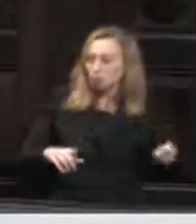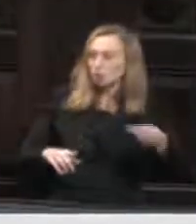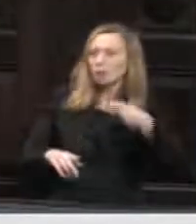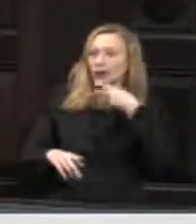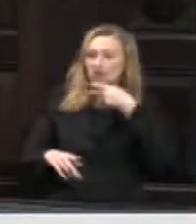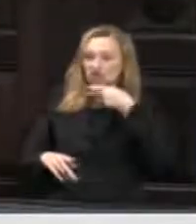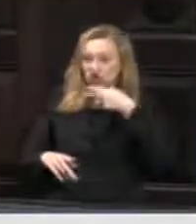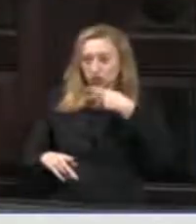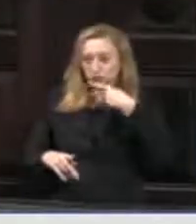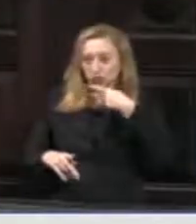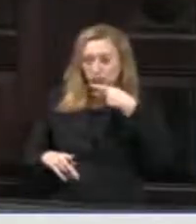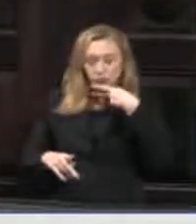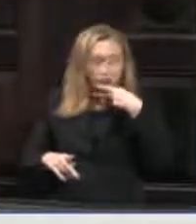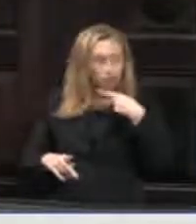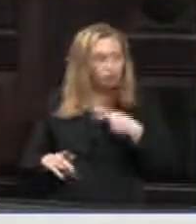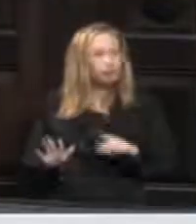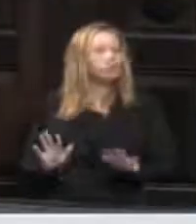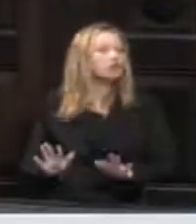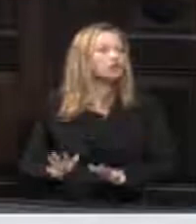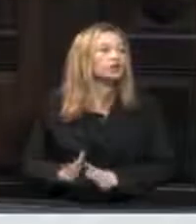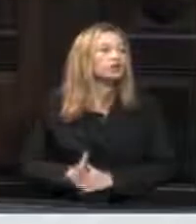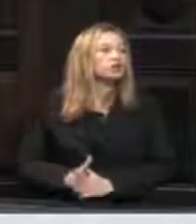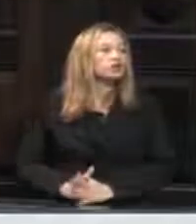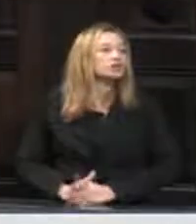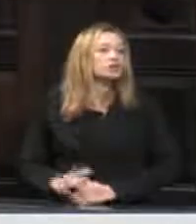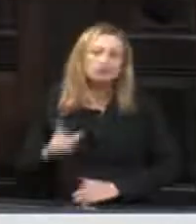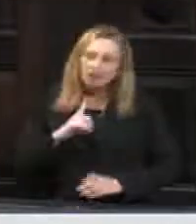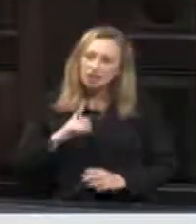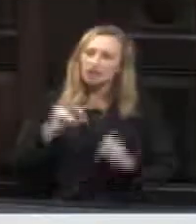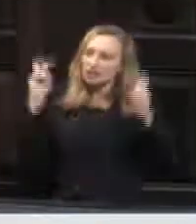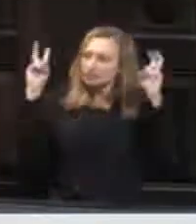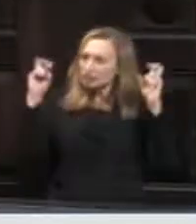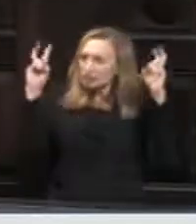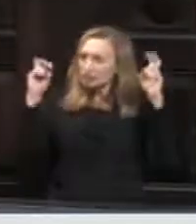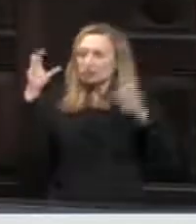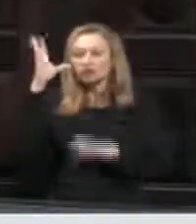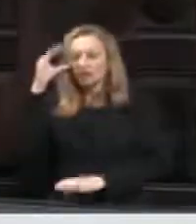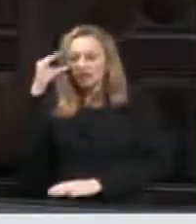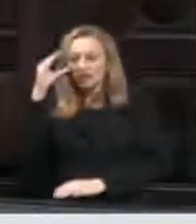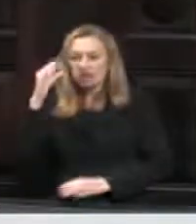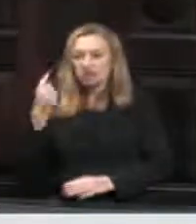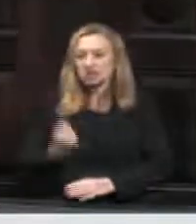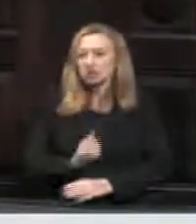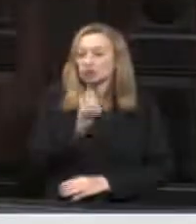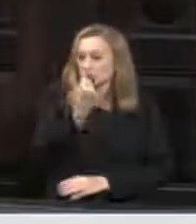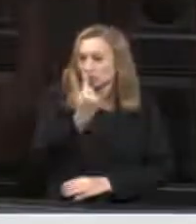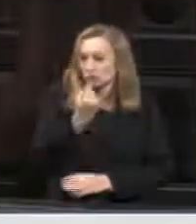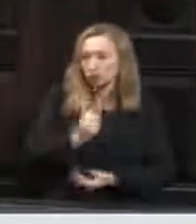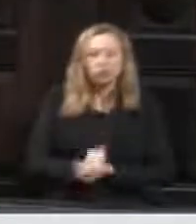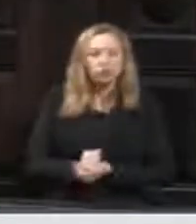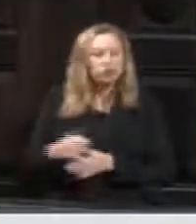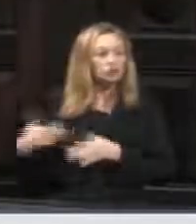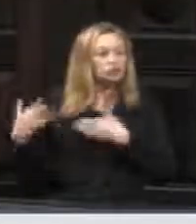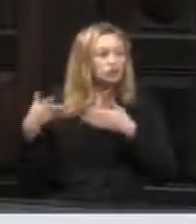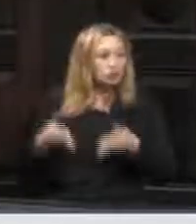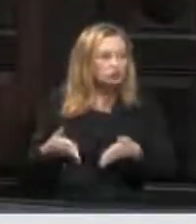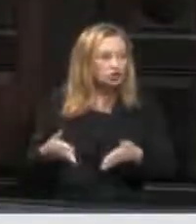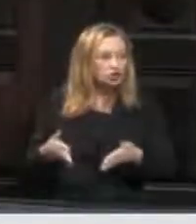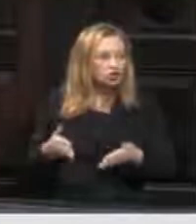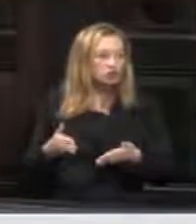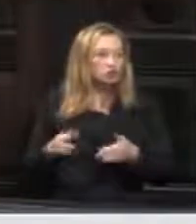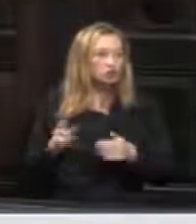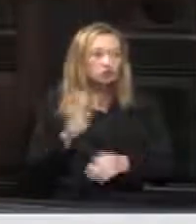é que há a ver sobre temas os interesses comuns. E quando chega nos usos e